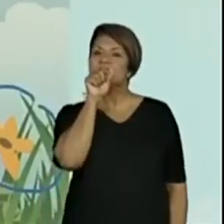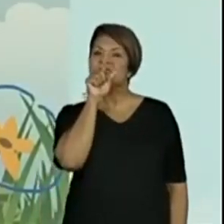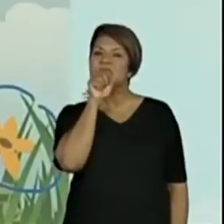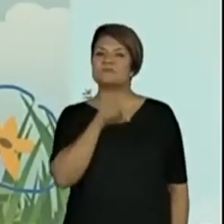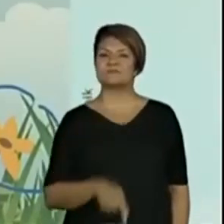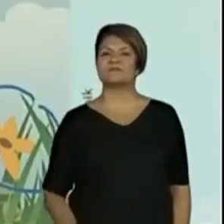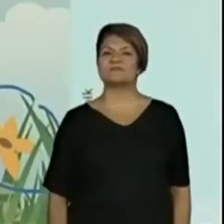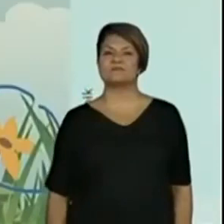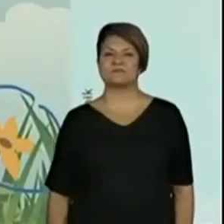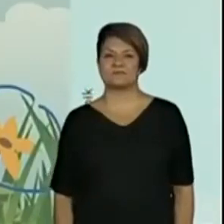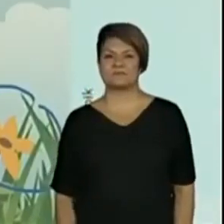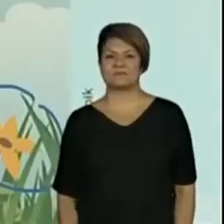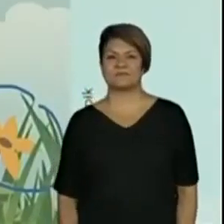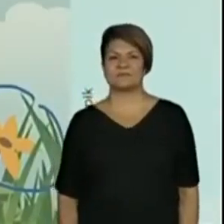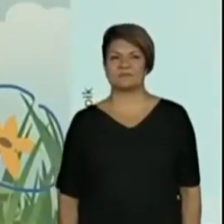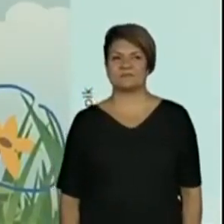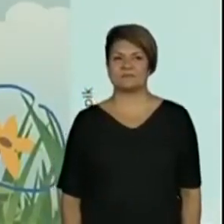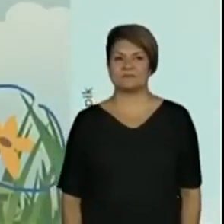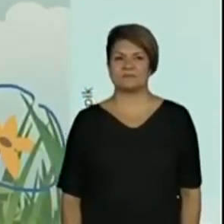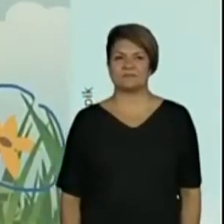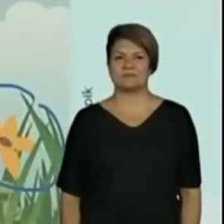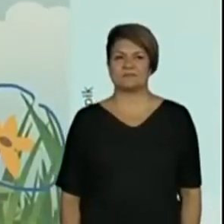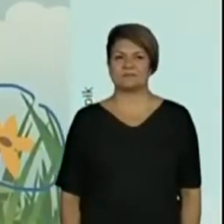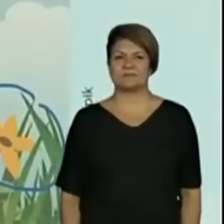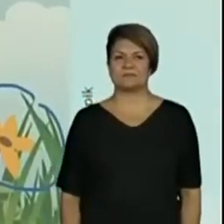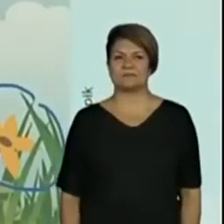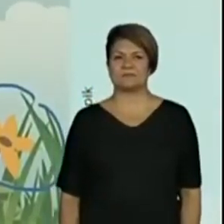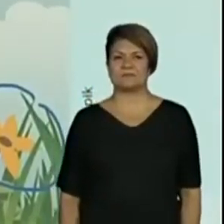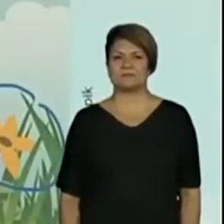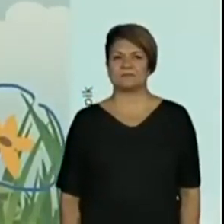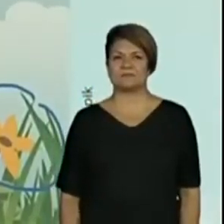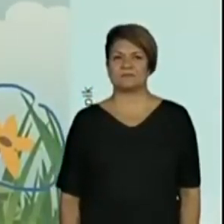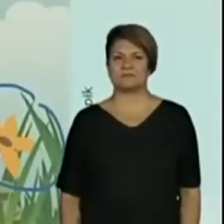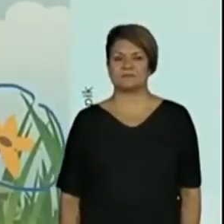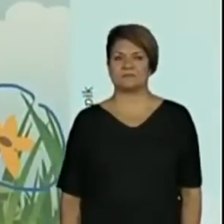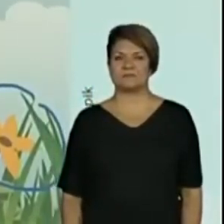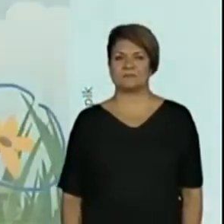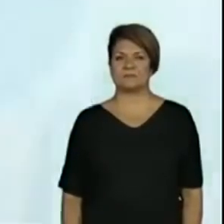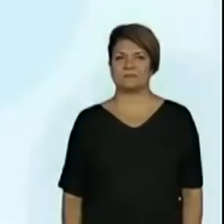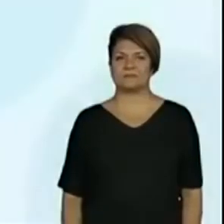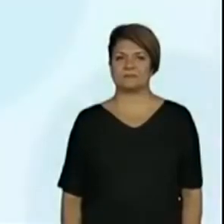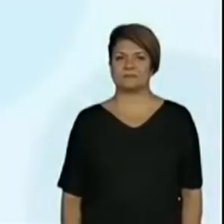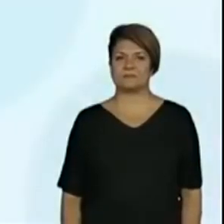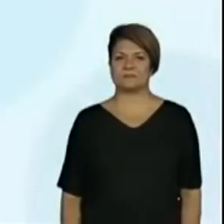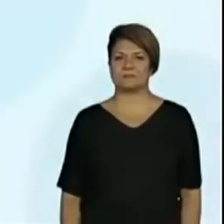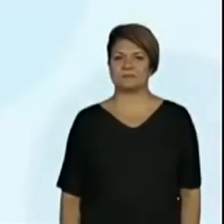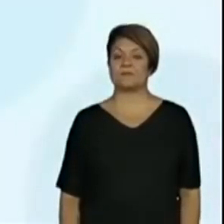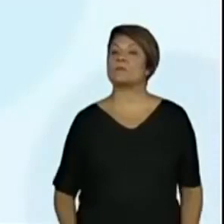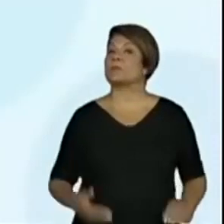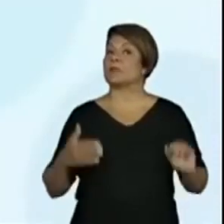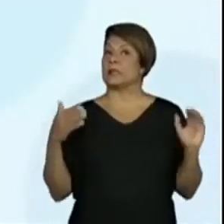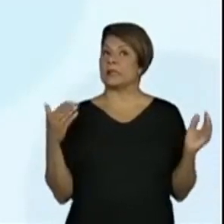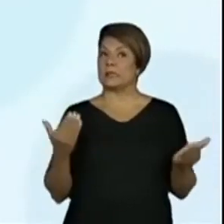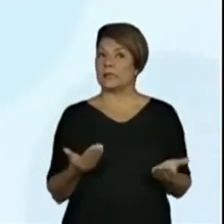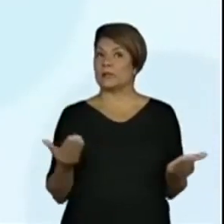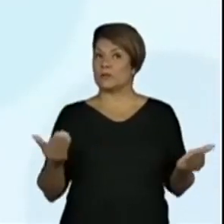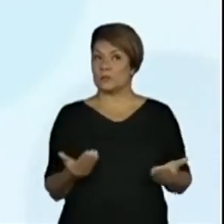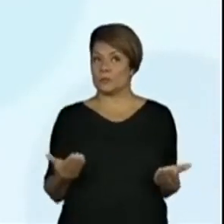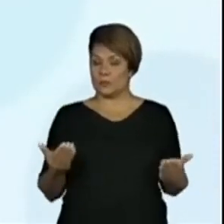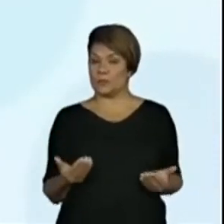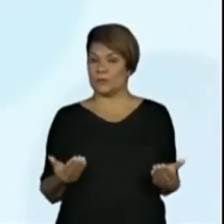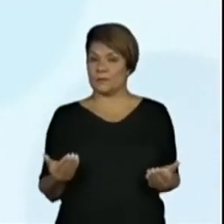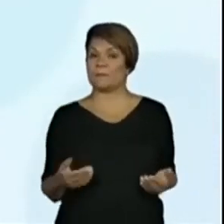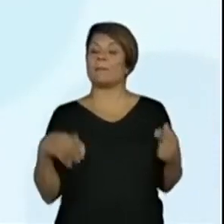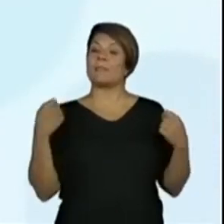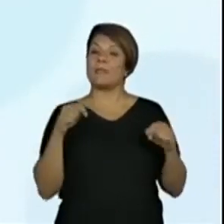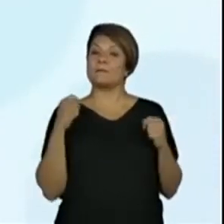Então, vamos colocar aqui 7. Olha lá. 7. Agora, nós